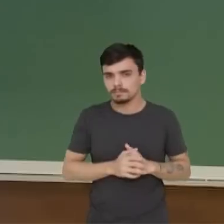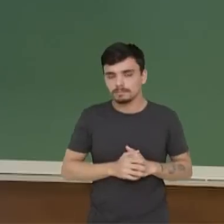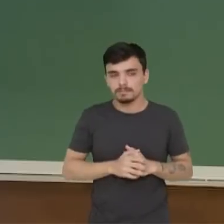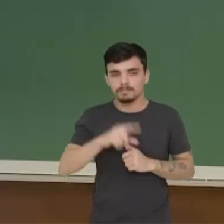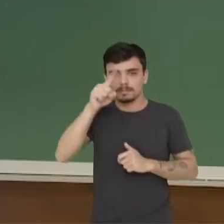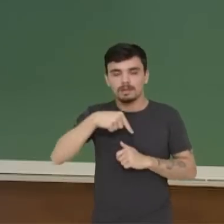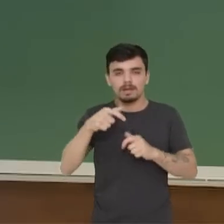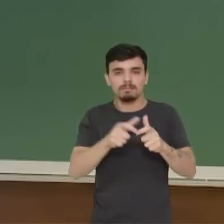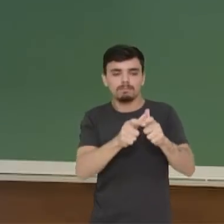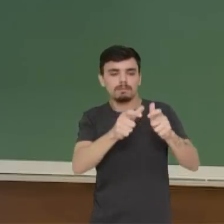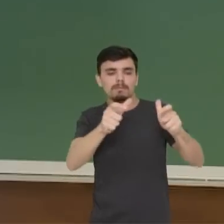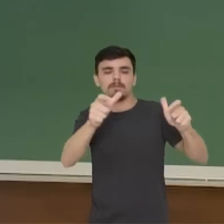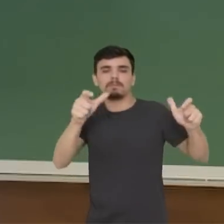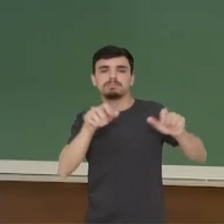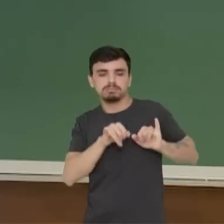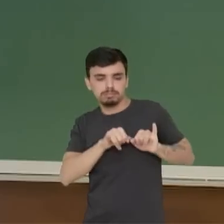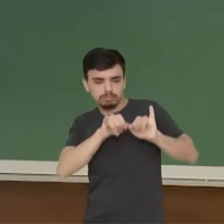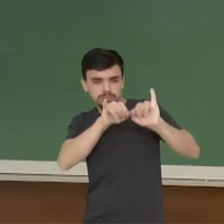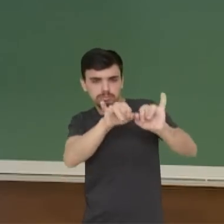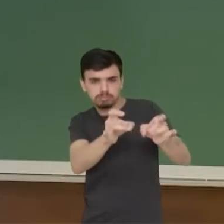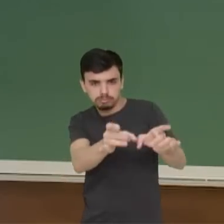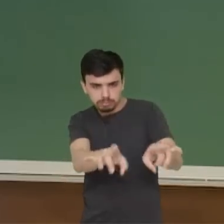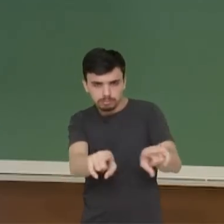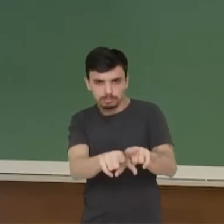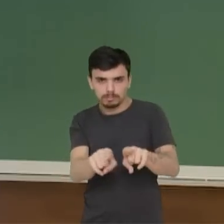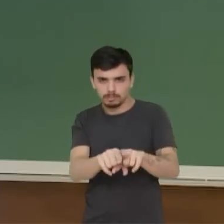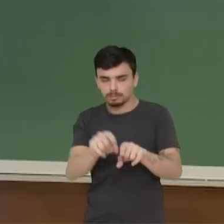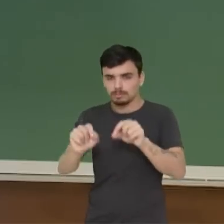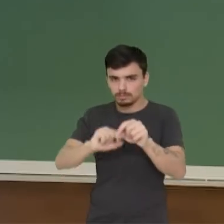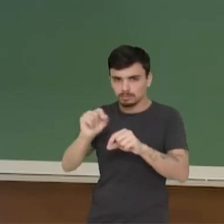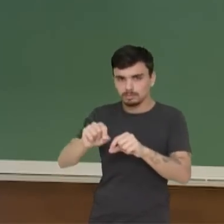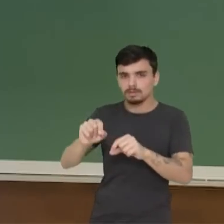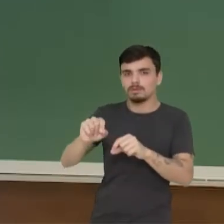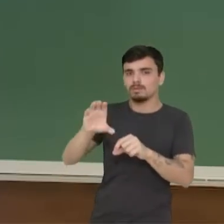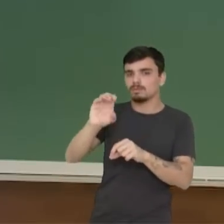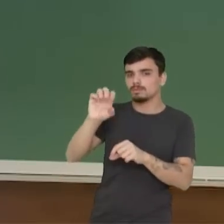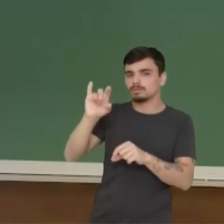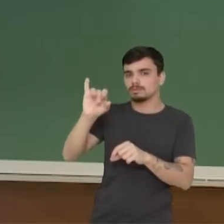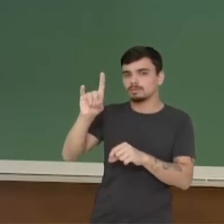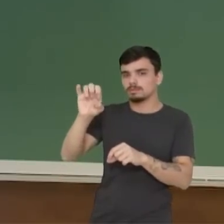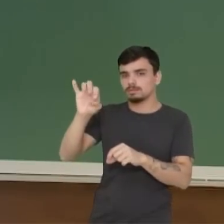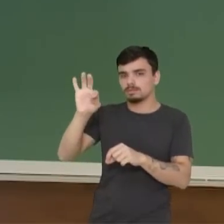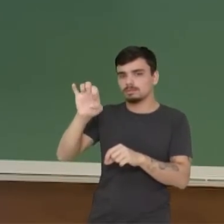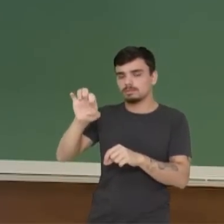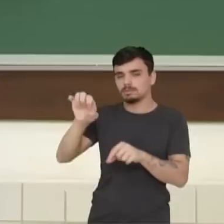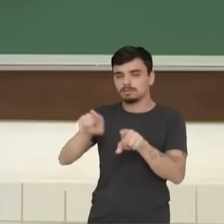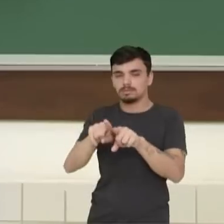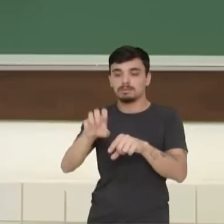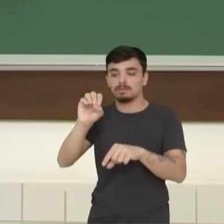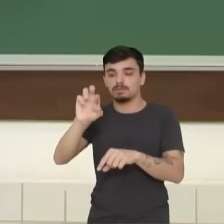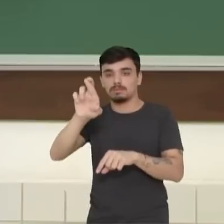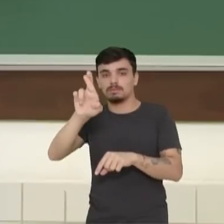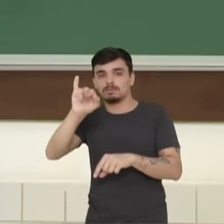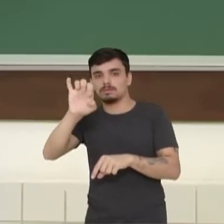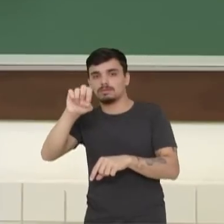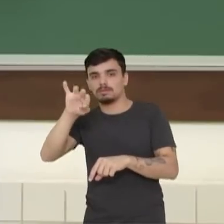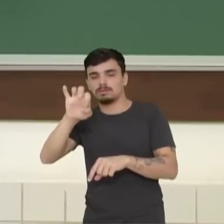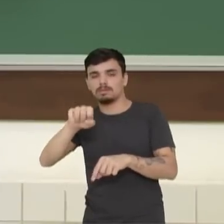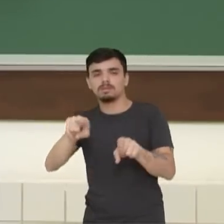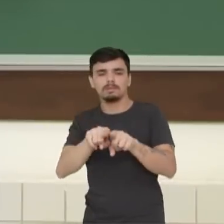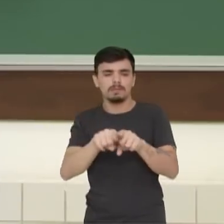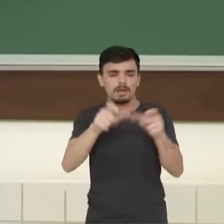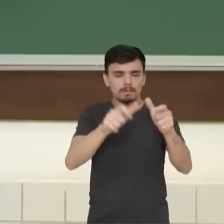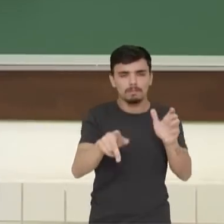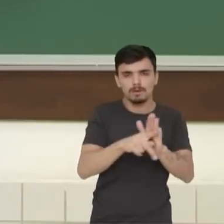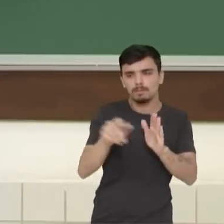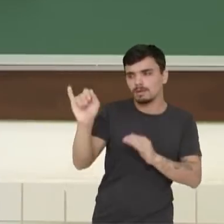seguinte, é o aumento do comércio entre o Ocidente e o Oriente, e é nesse momento em que a região da Península